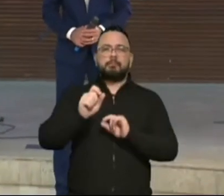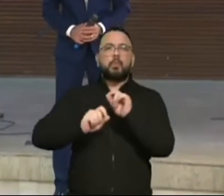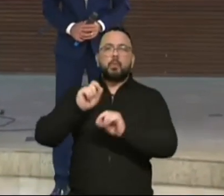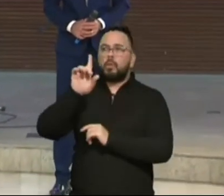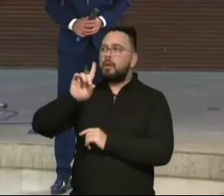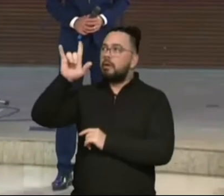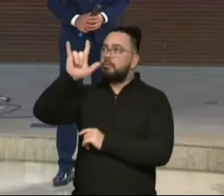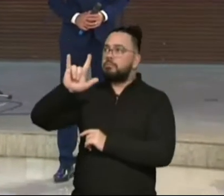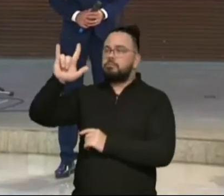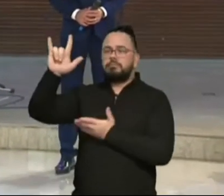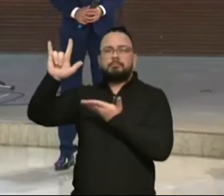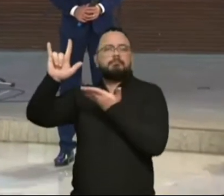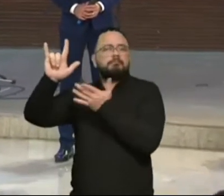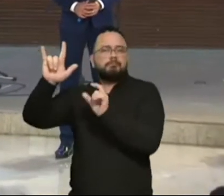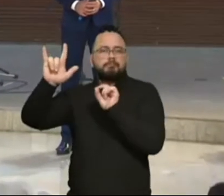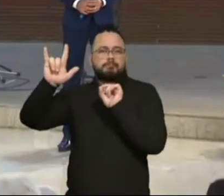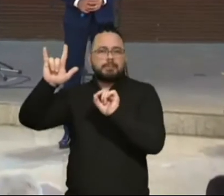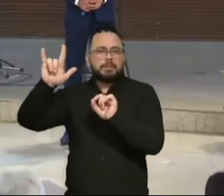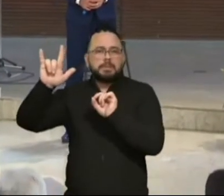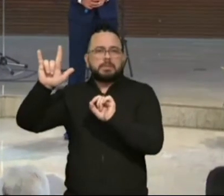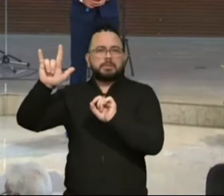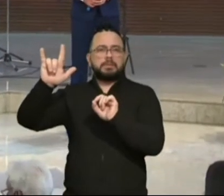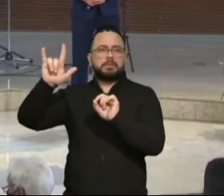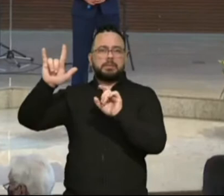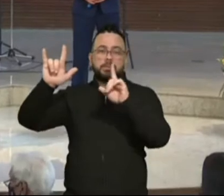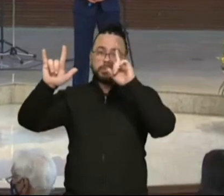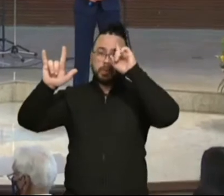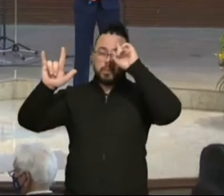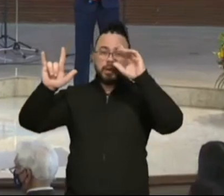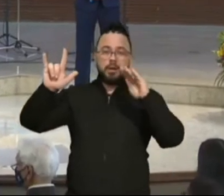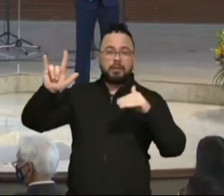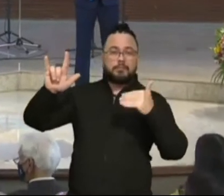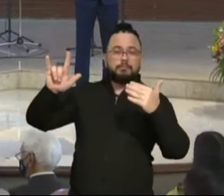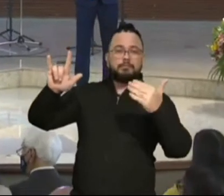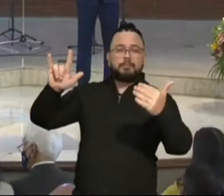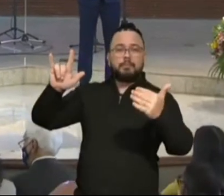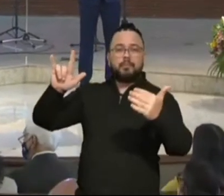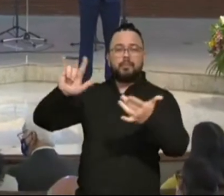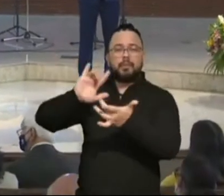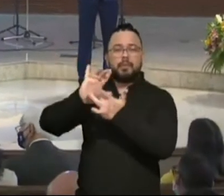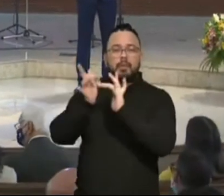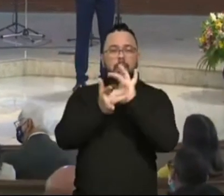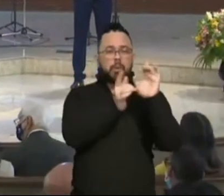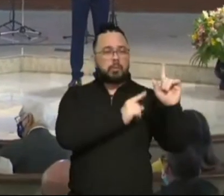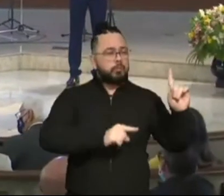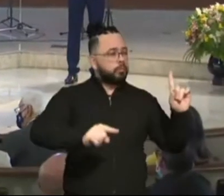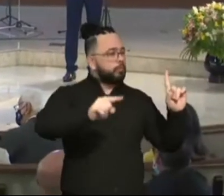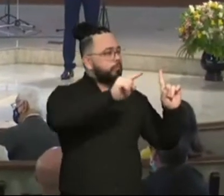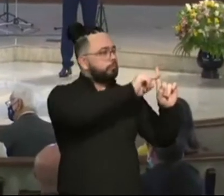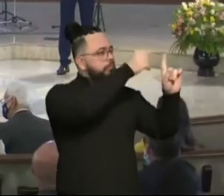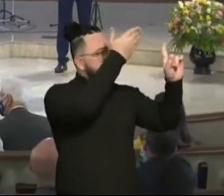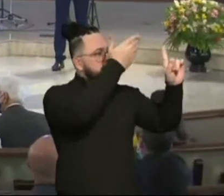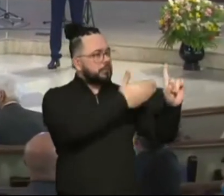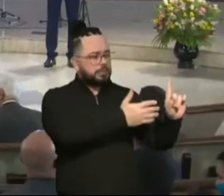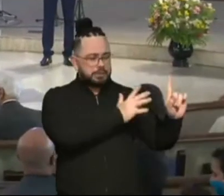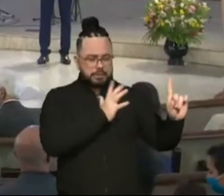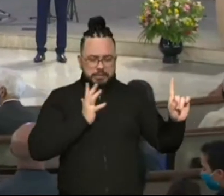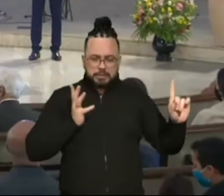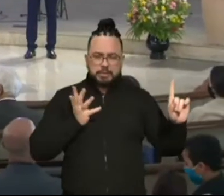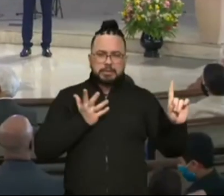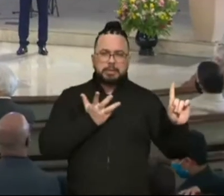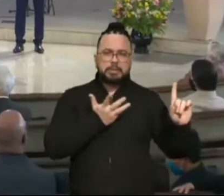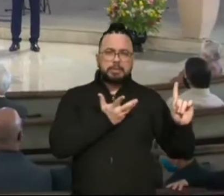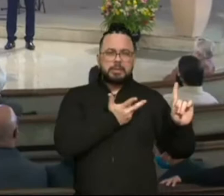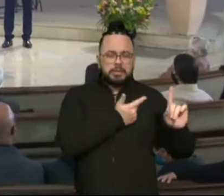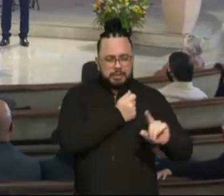é esse que um dia me salvou do meio dos